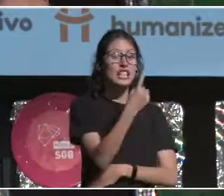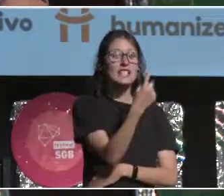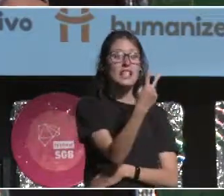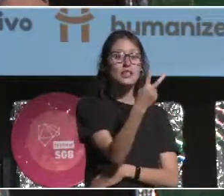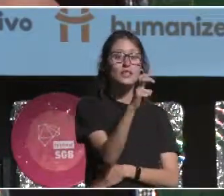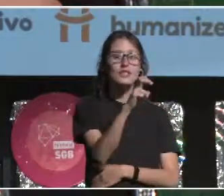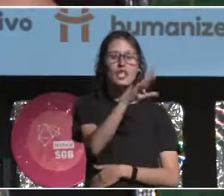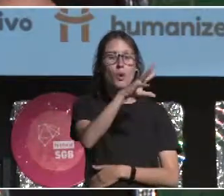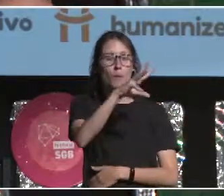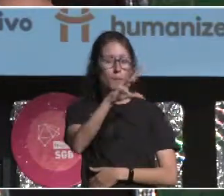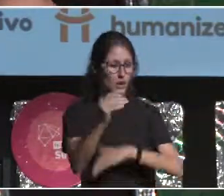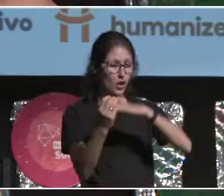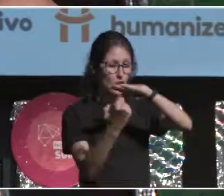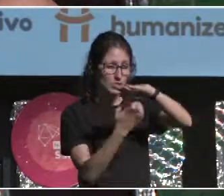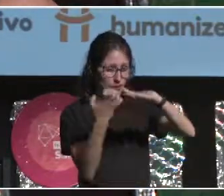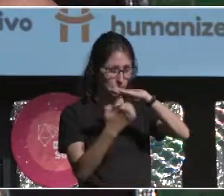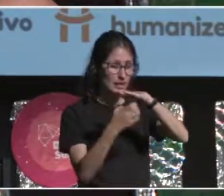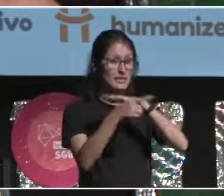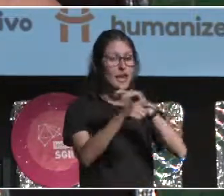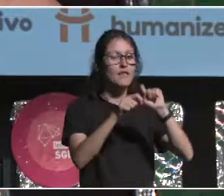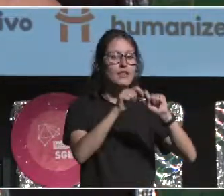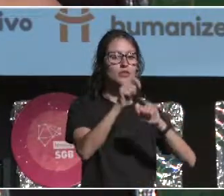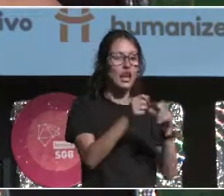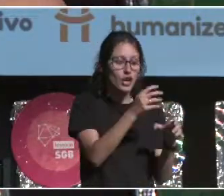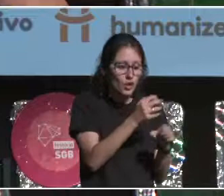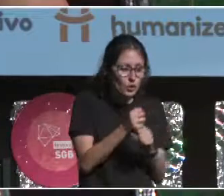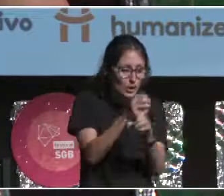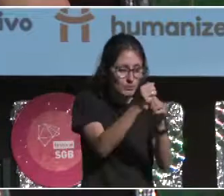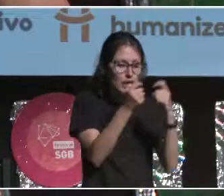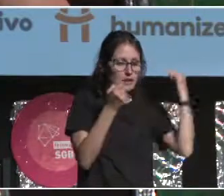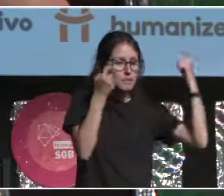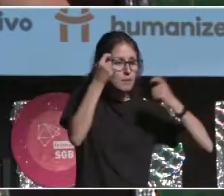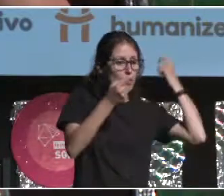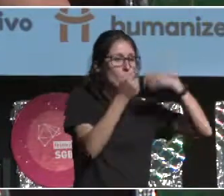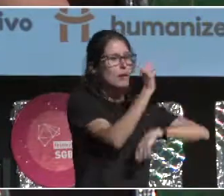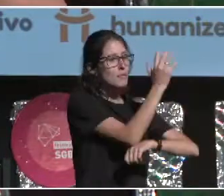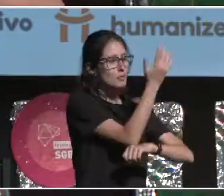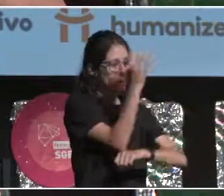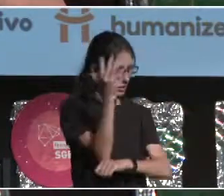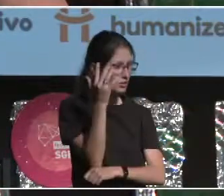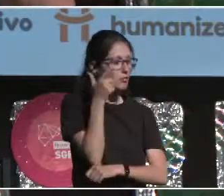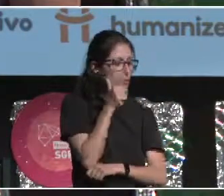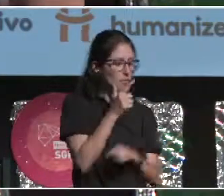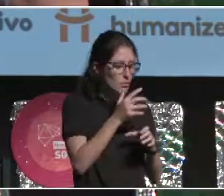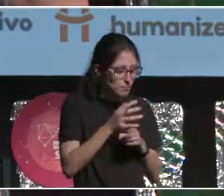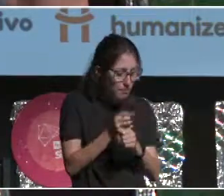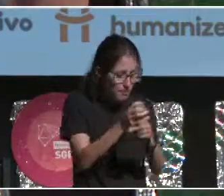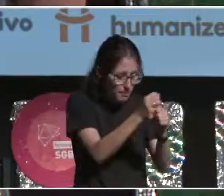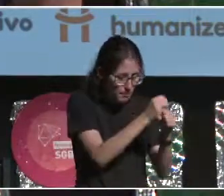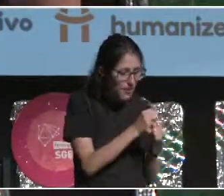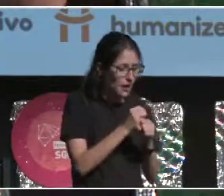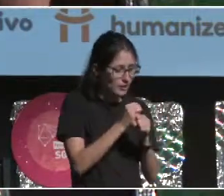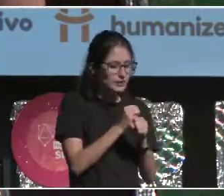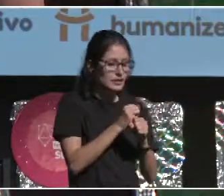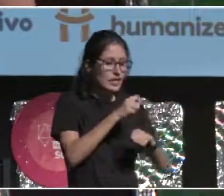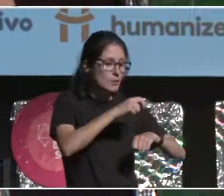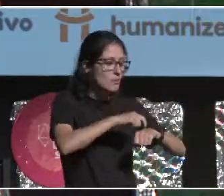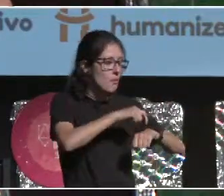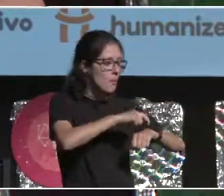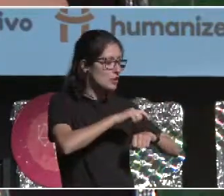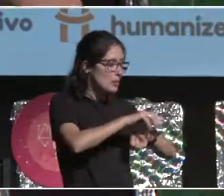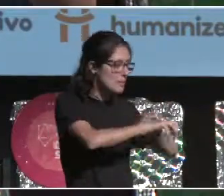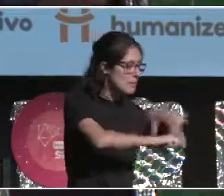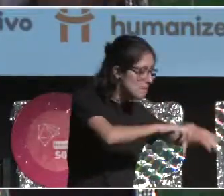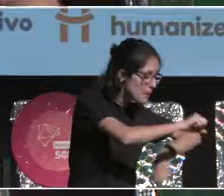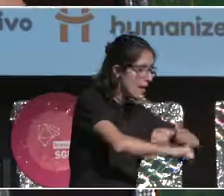milhões de empresas que tem no mundo, a fazer a chamada contabilidade ambiental. Então, ela precificou todo o seu impacto ambiental, desde a extração, a